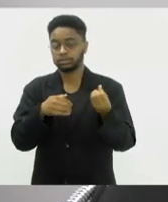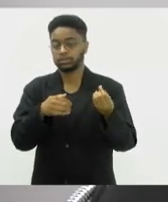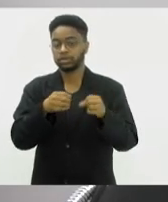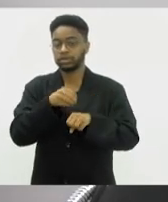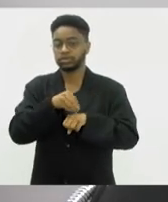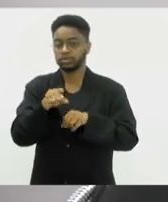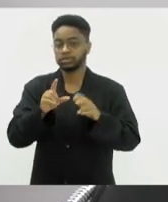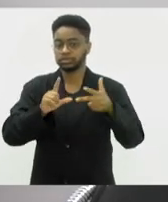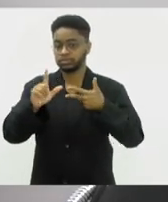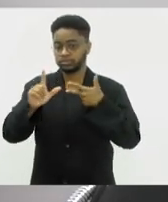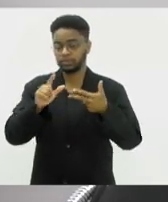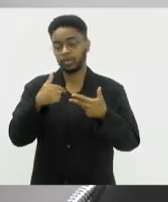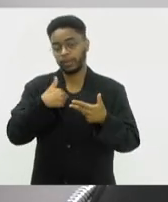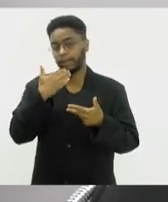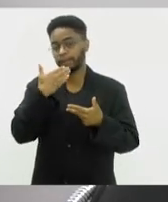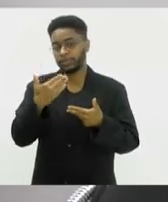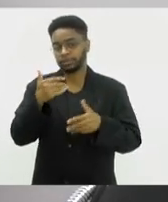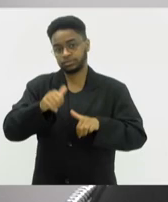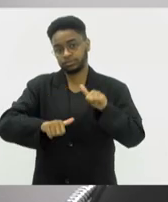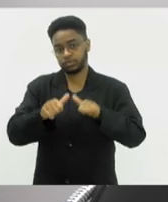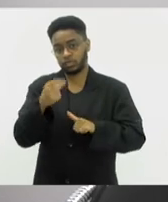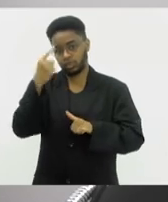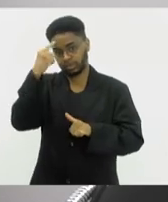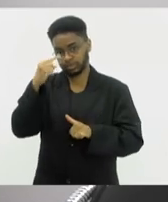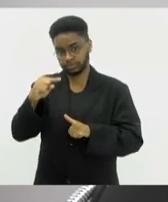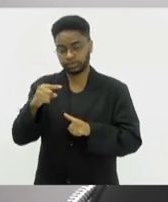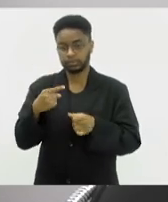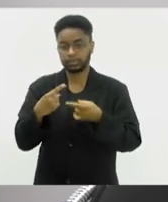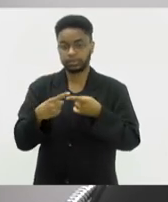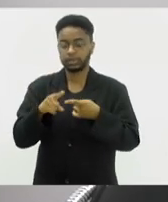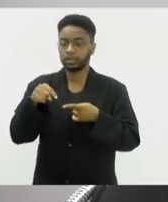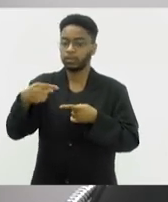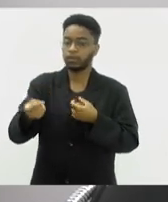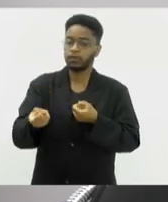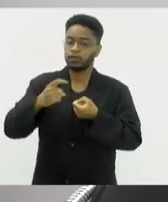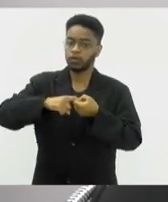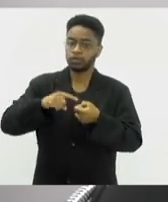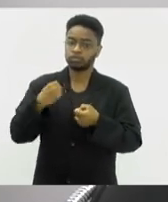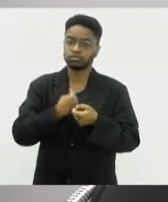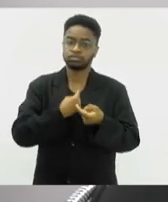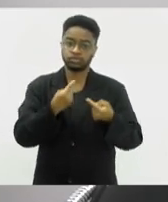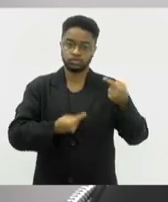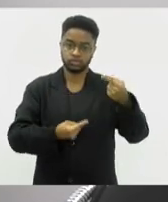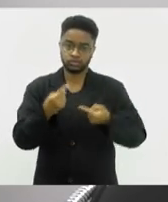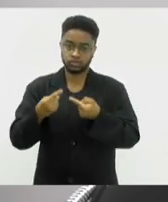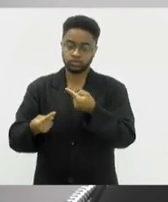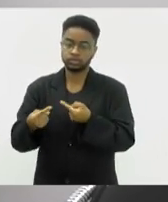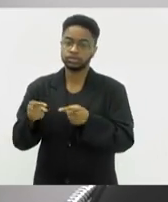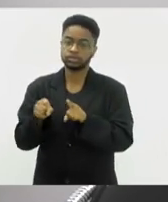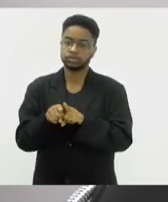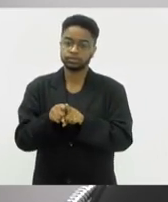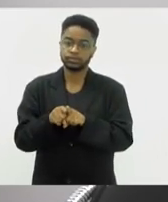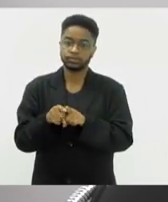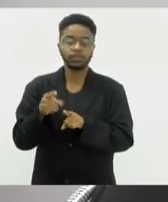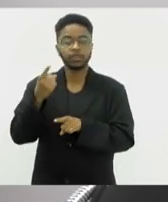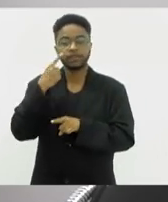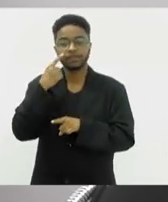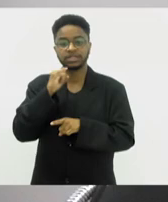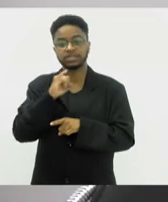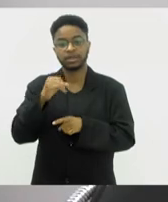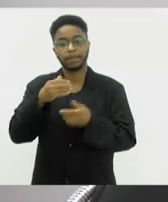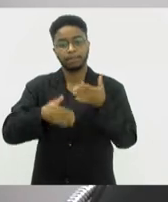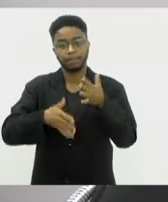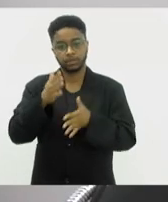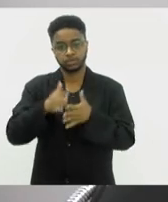uma sessão, porque aí no devolver, a gente abre a discussão e verificada a